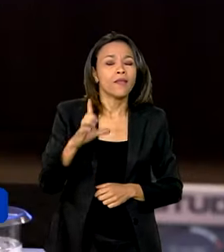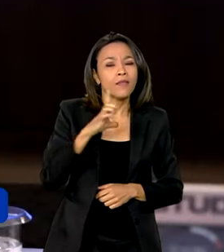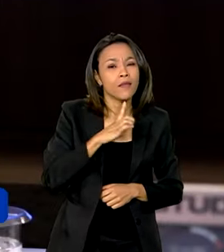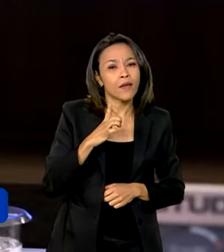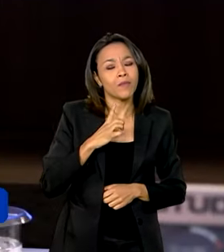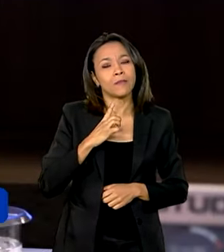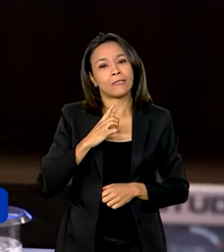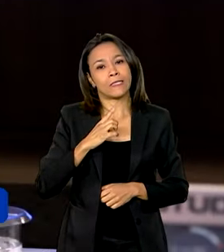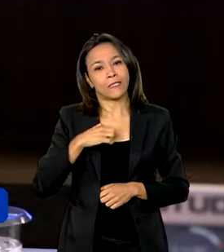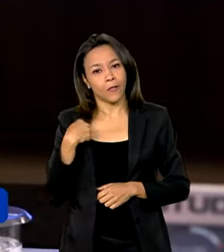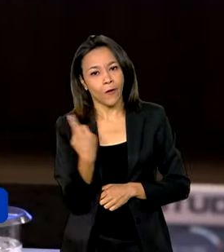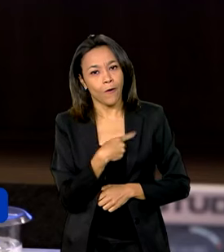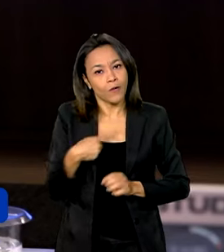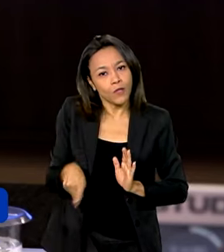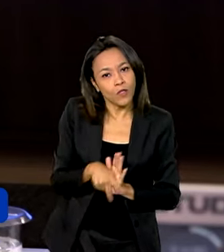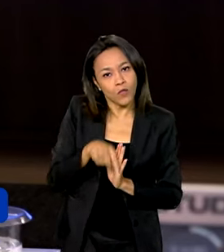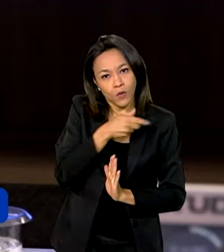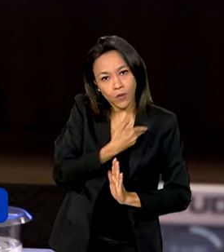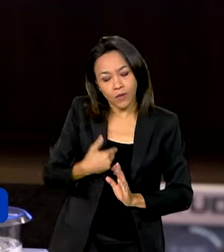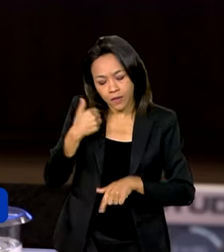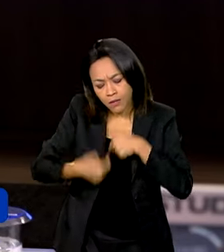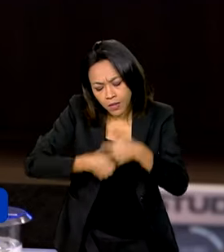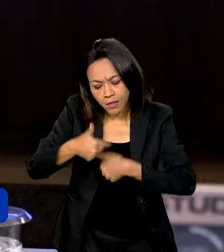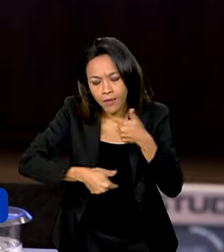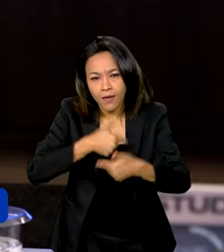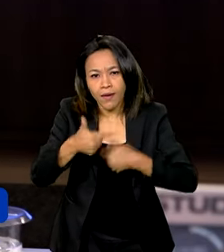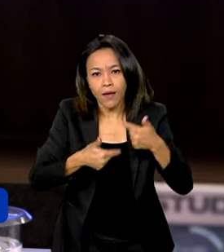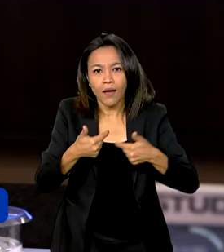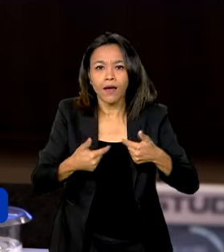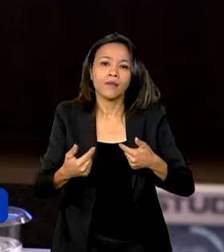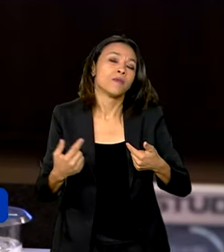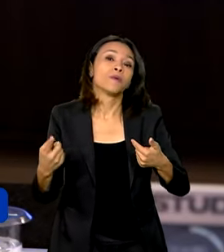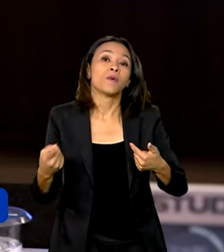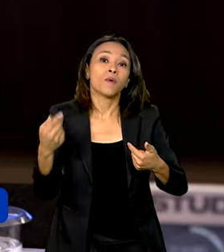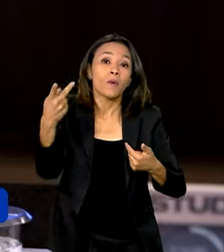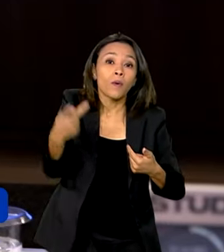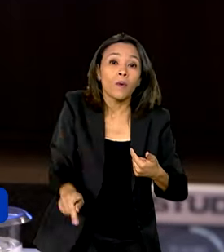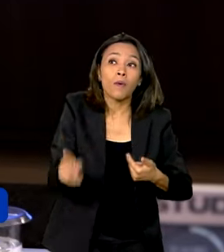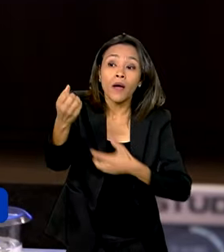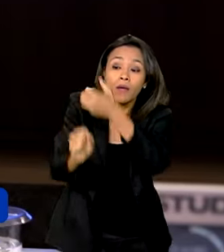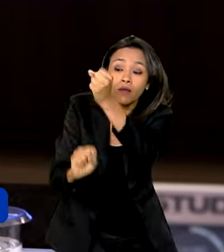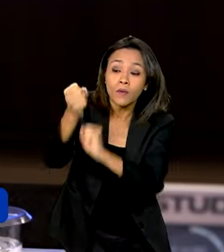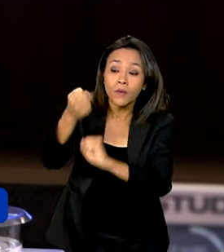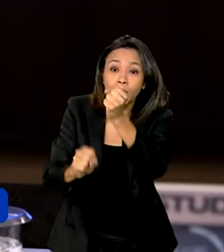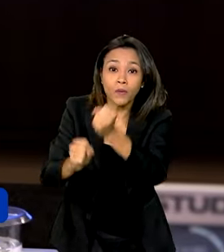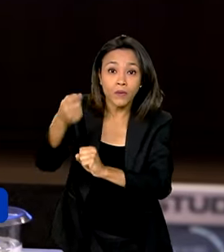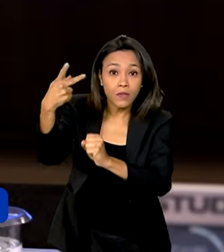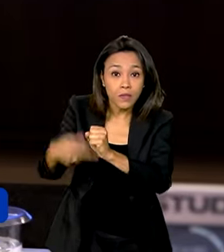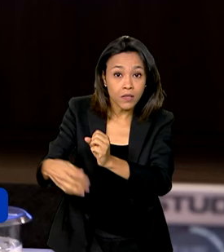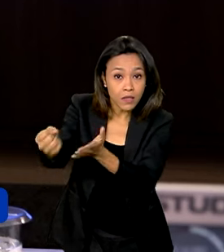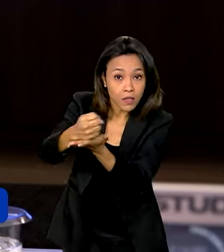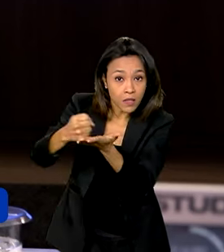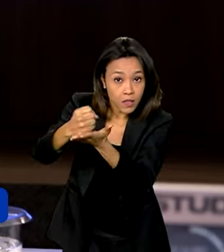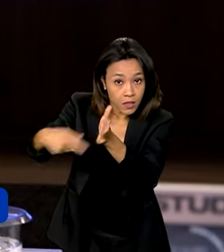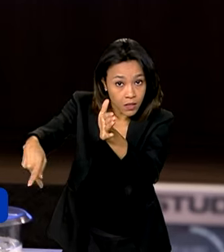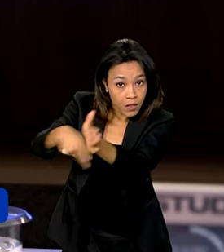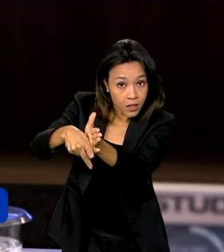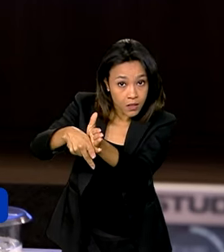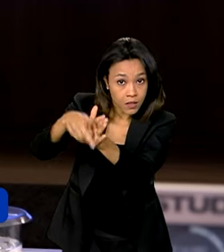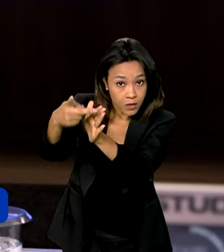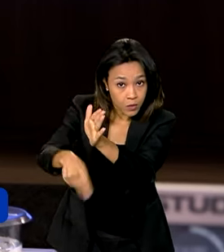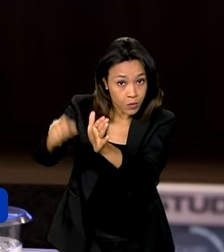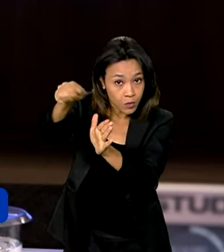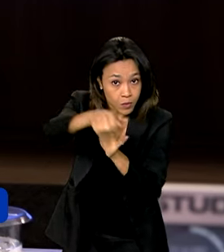forma muito ativa eh também com a indústria nacional para o complexo industrial da Saúde de